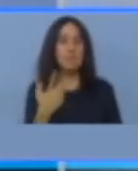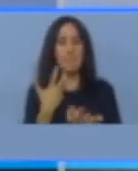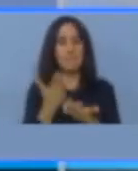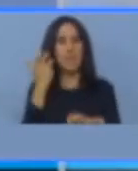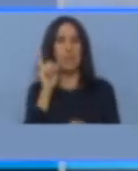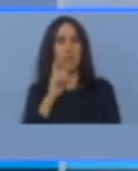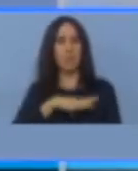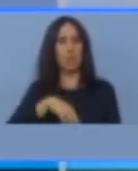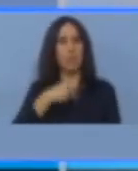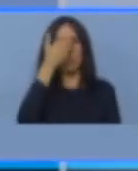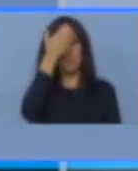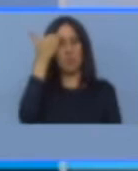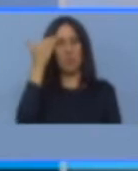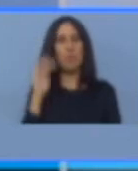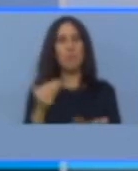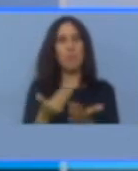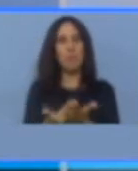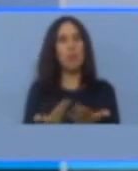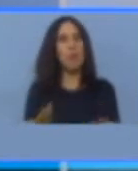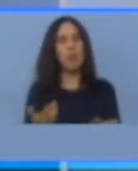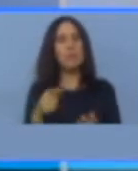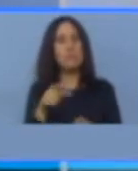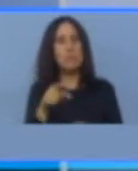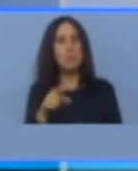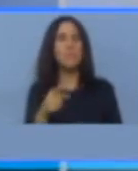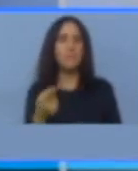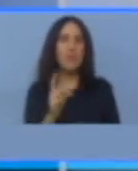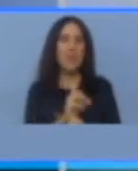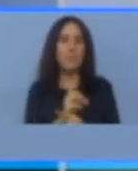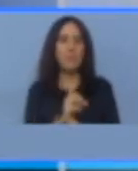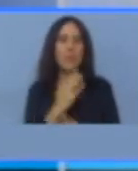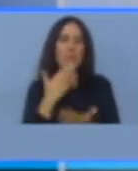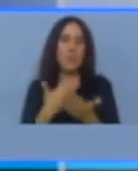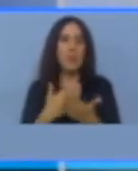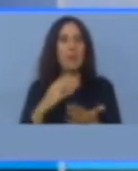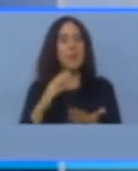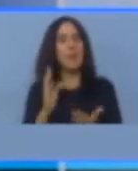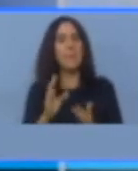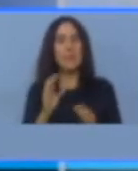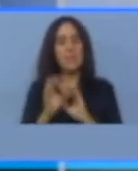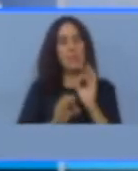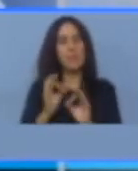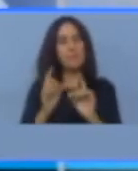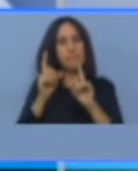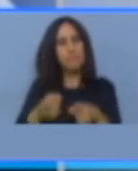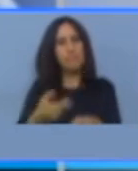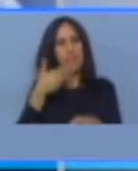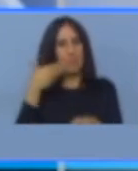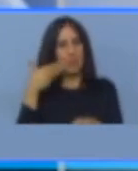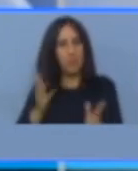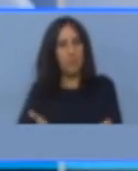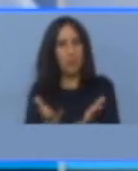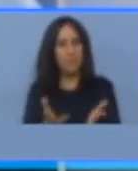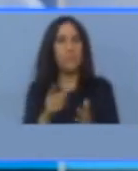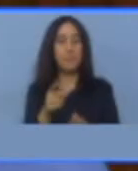do Dia Mundial da Saúde Mental contribua para diminuir encurtar o início do tratamento, que sugere às famílias que